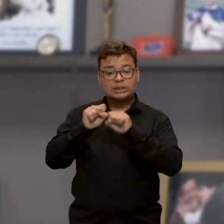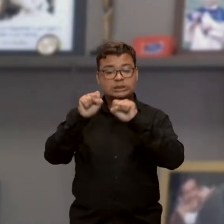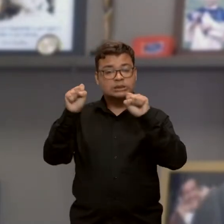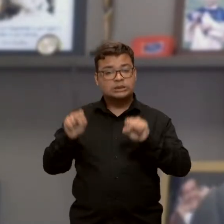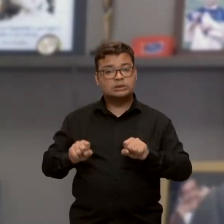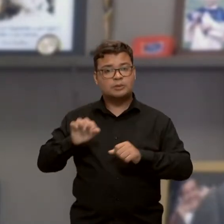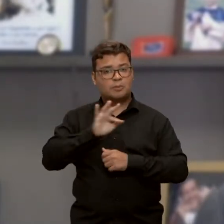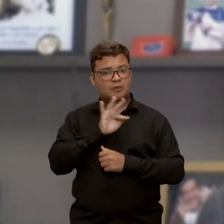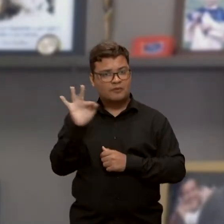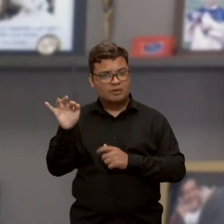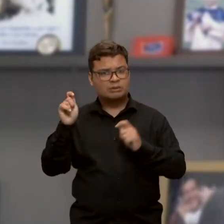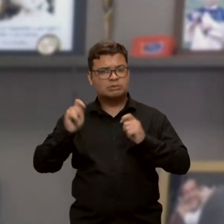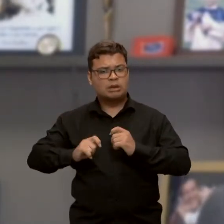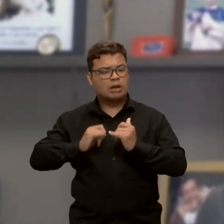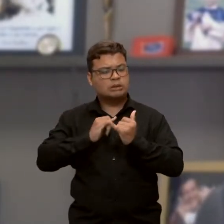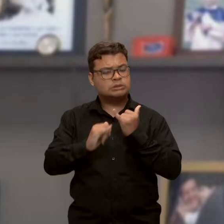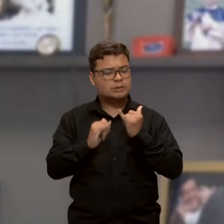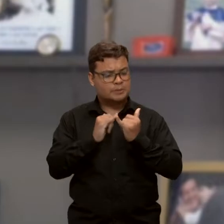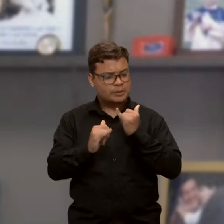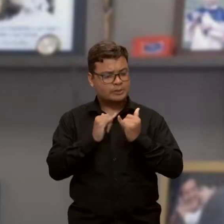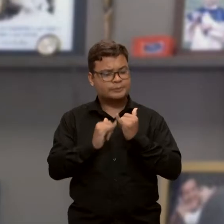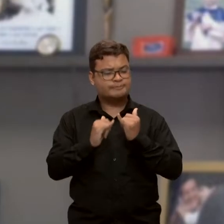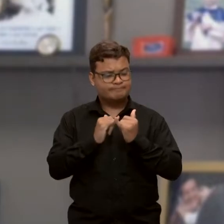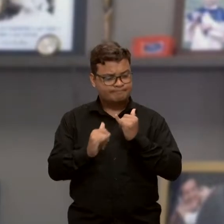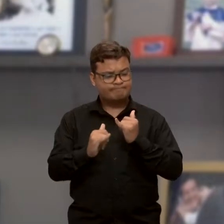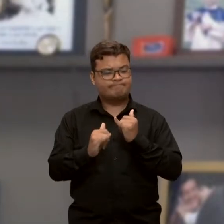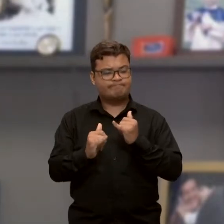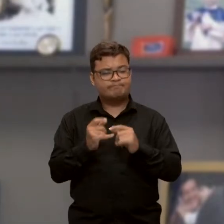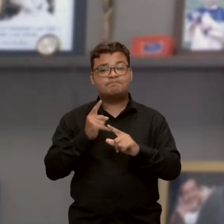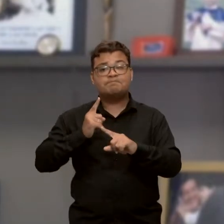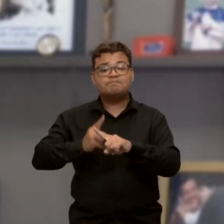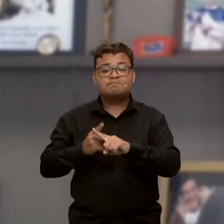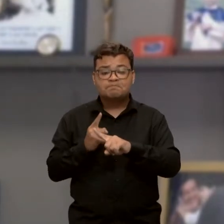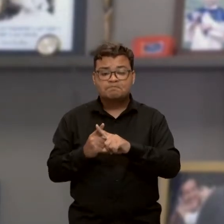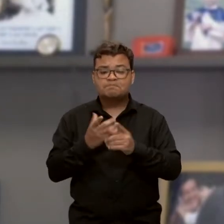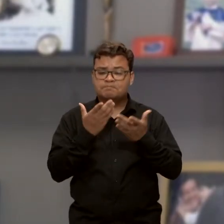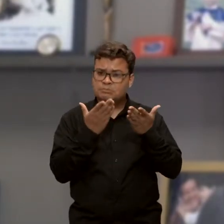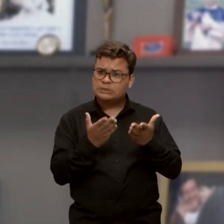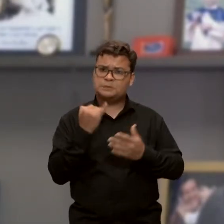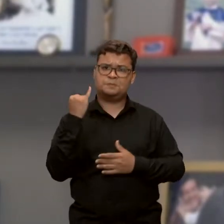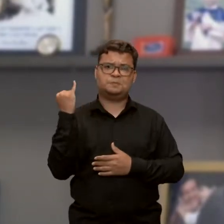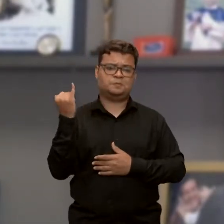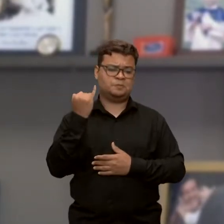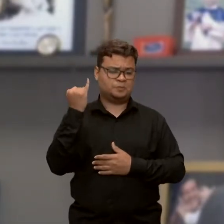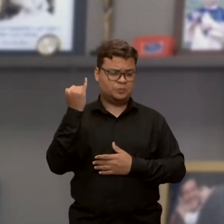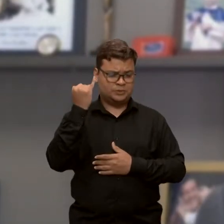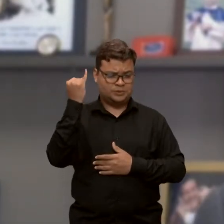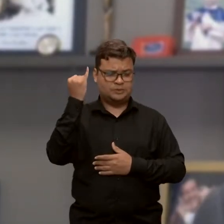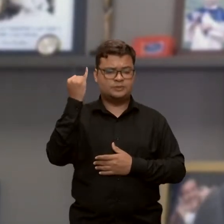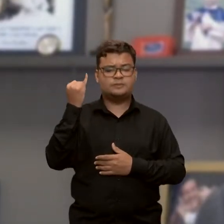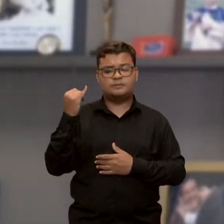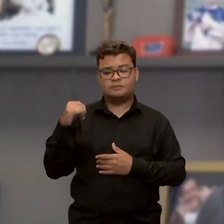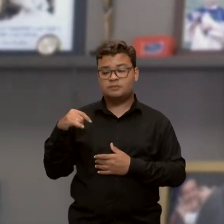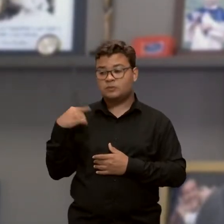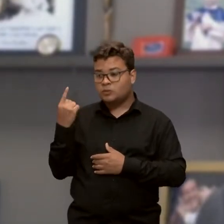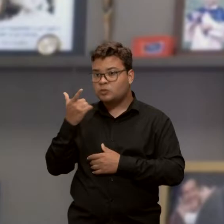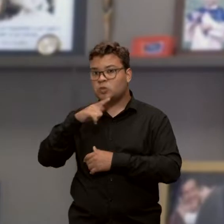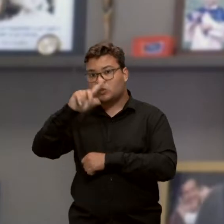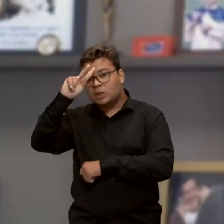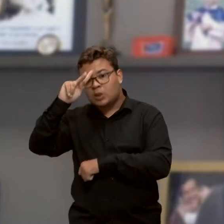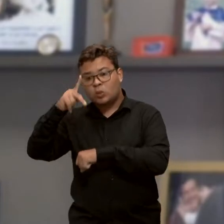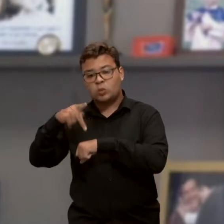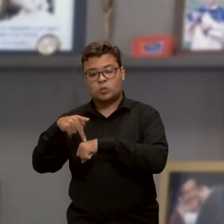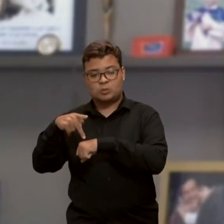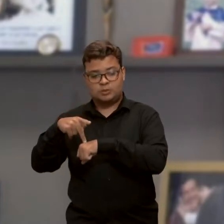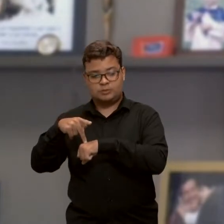algo parecido com isso, pois isso é fundamental para o exercício da autonomia,